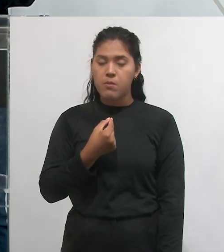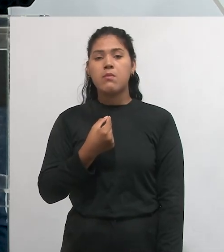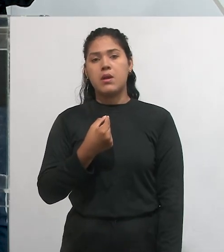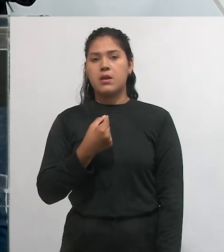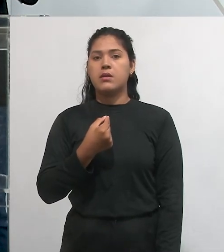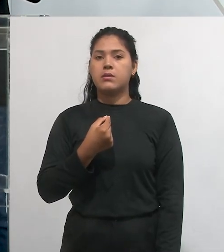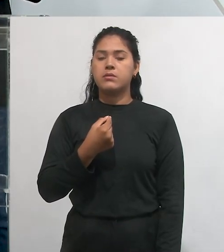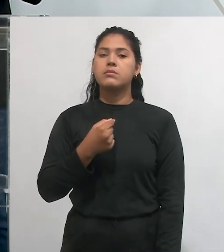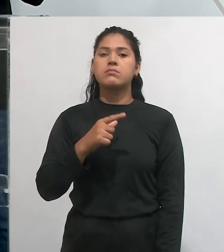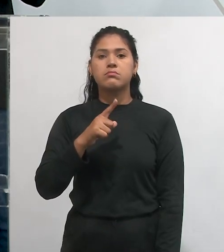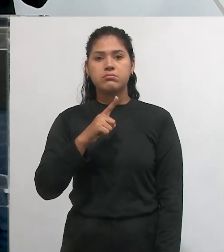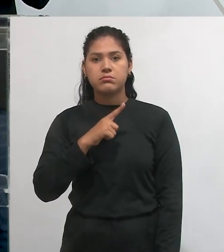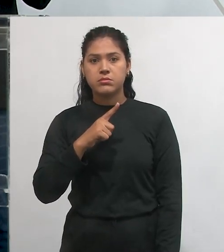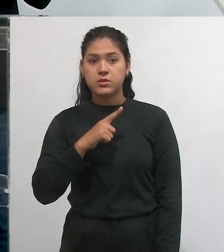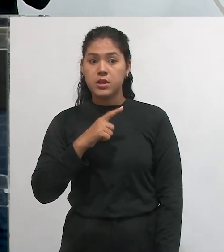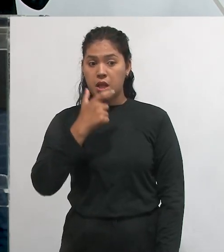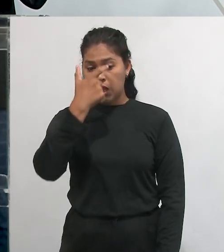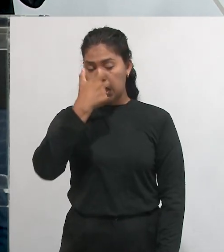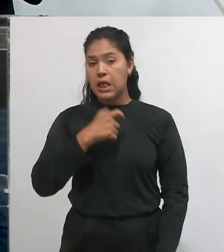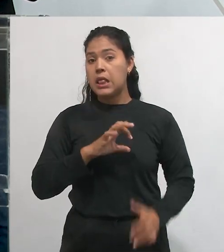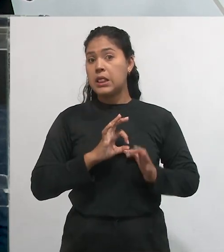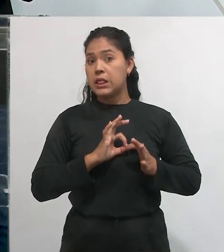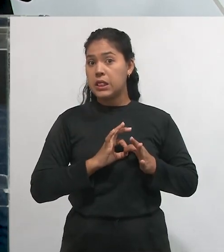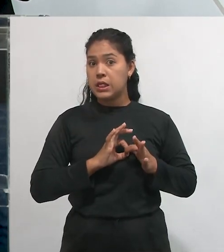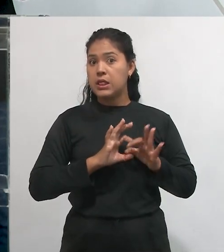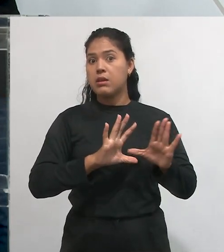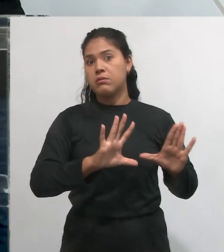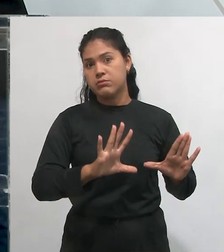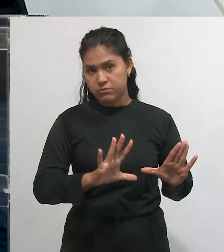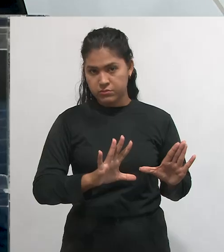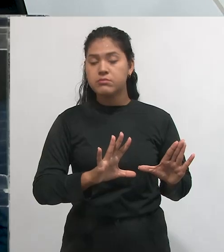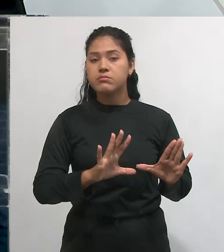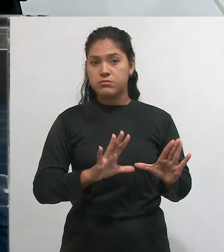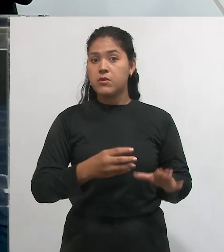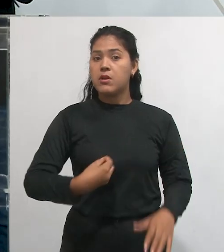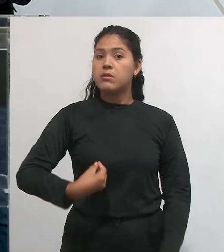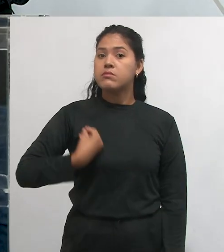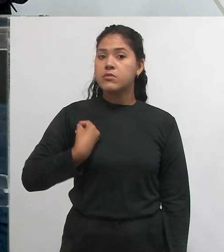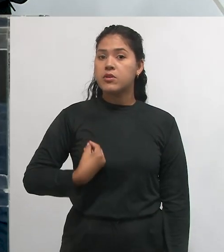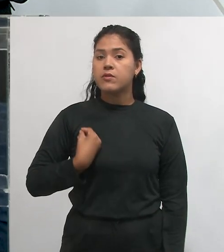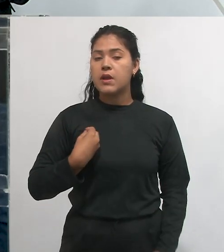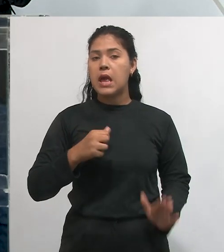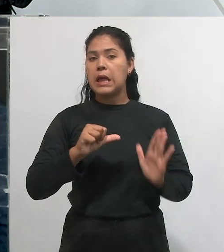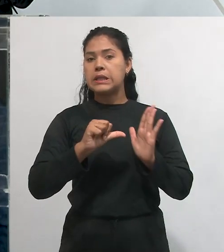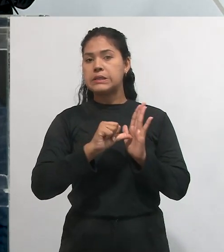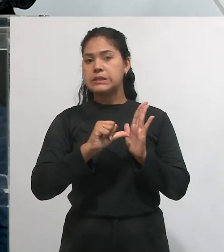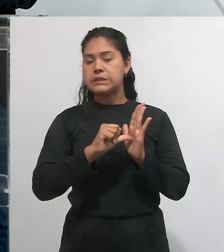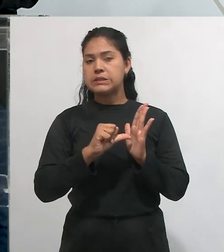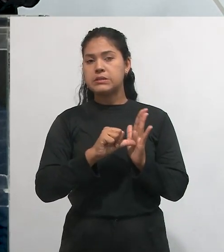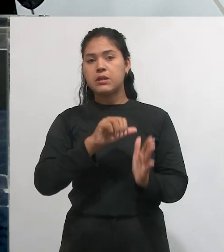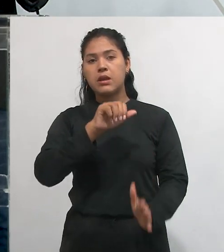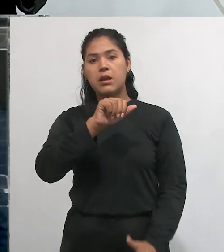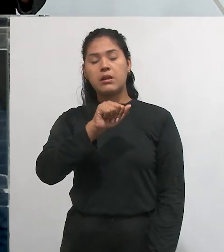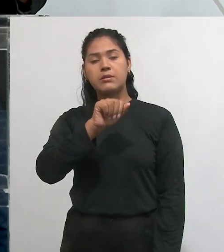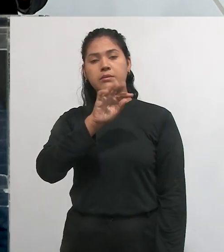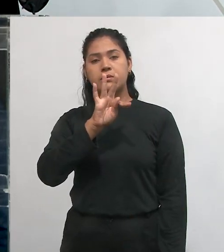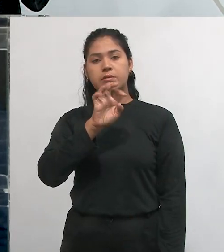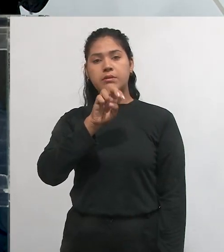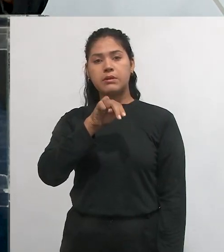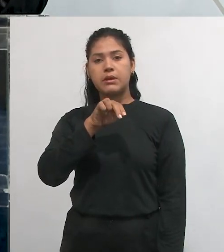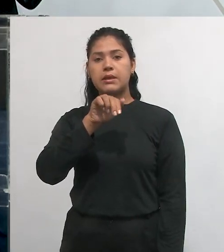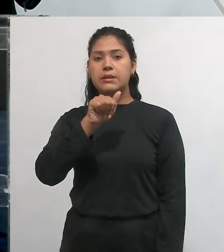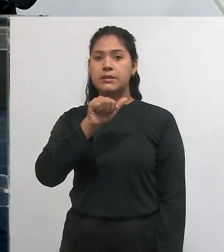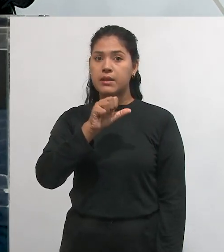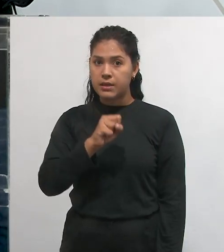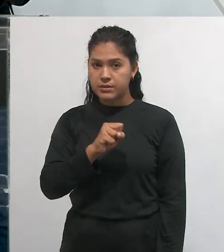Atenas, e esses homens tinham que ser livres, ou seja, livres aqui significa que não eram escravos, que